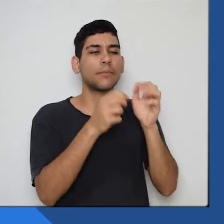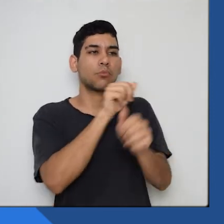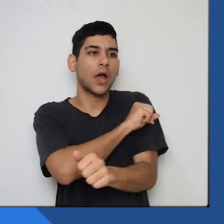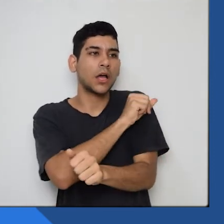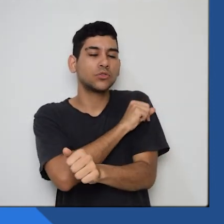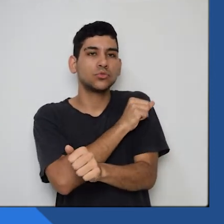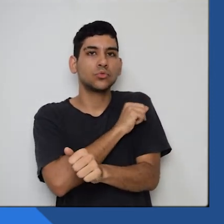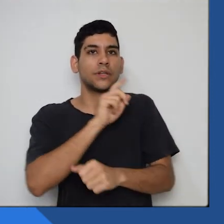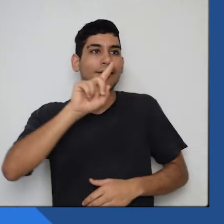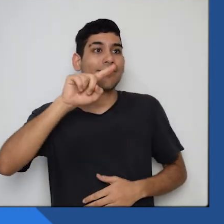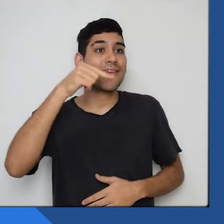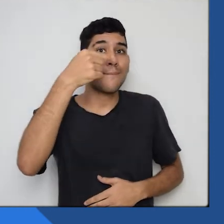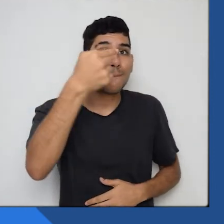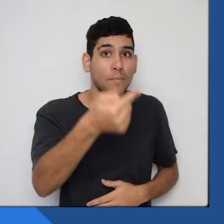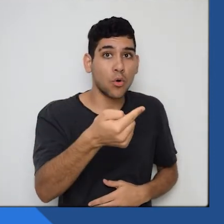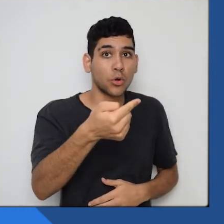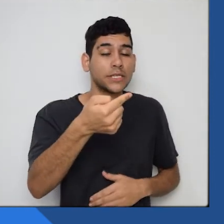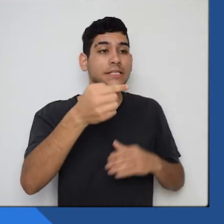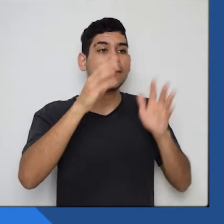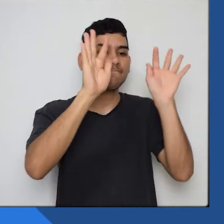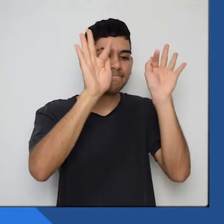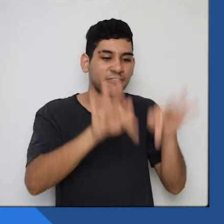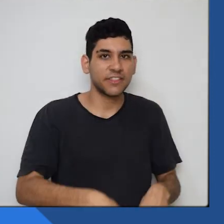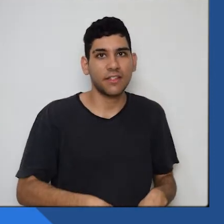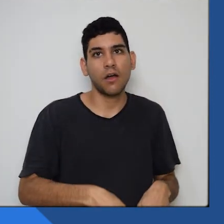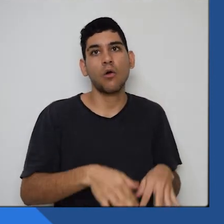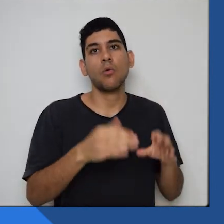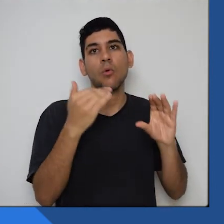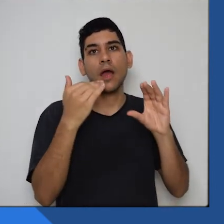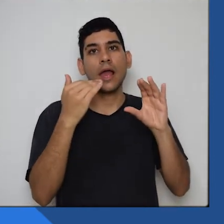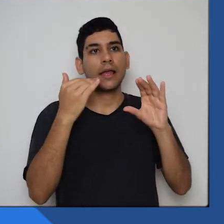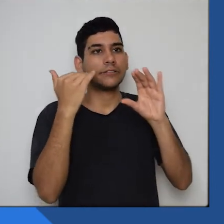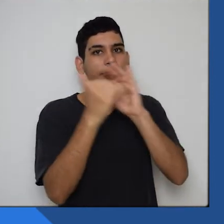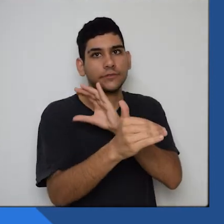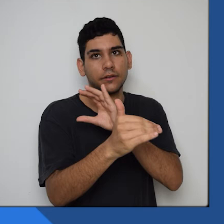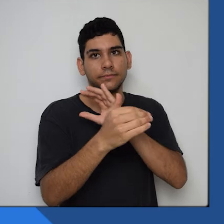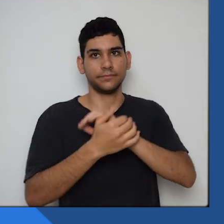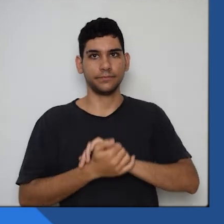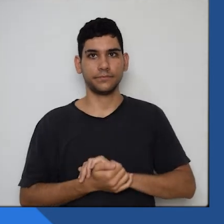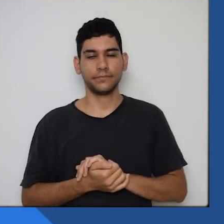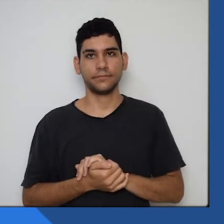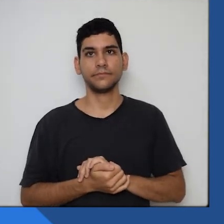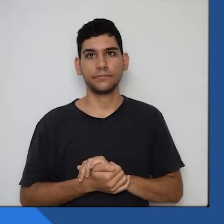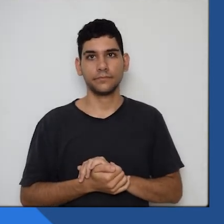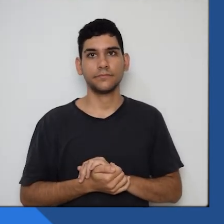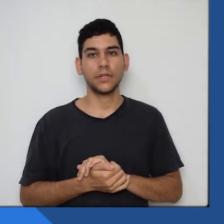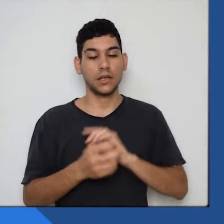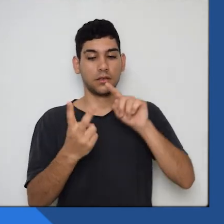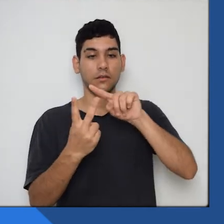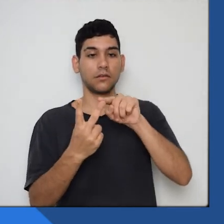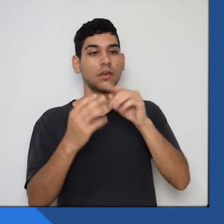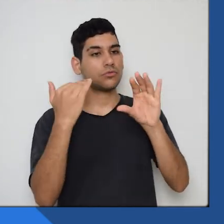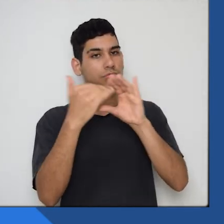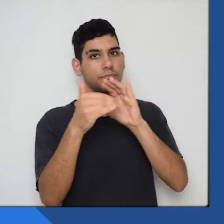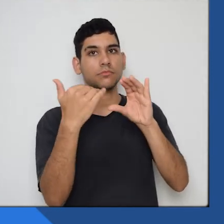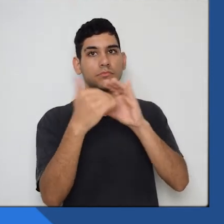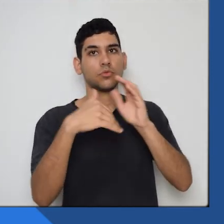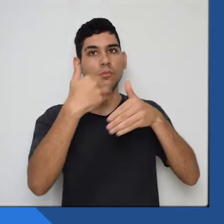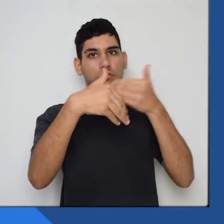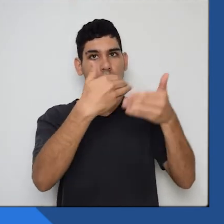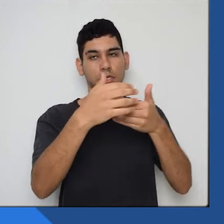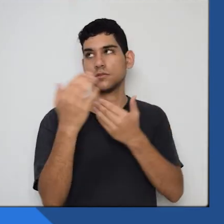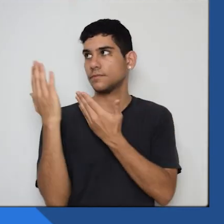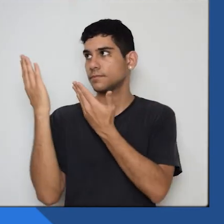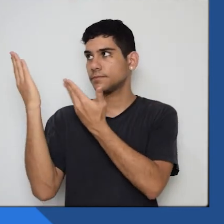que eu quero mostrar para o estudante logo após ele finalizar a tentativa. Aqui é